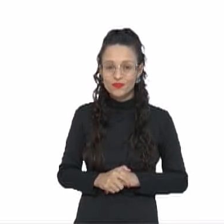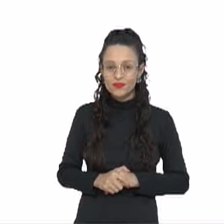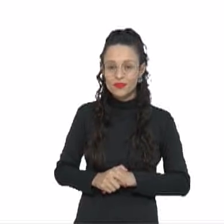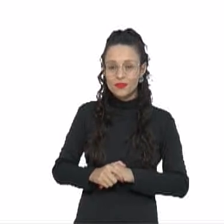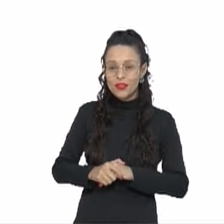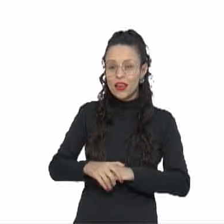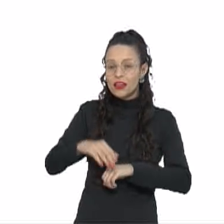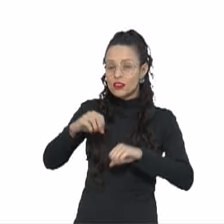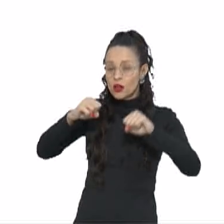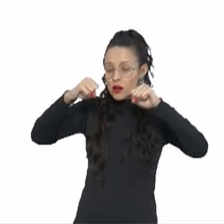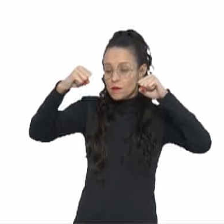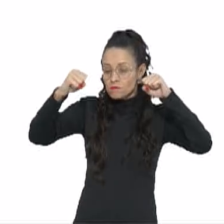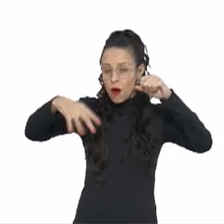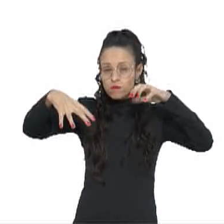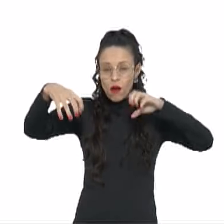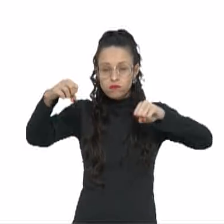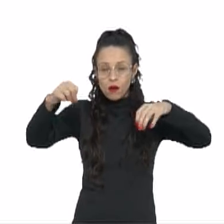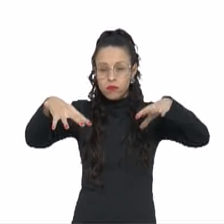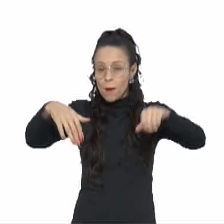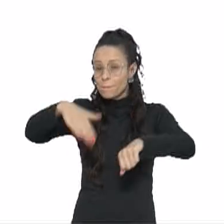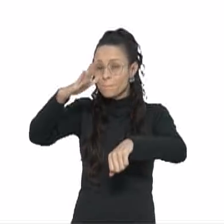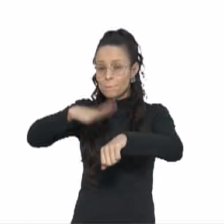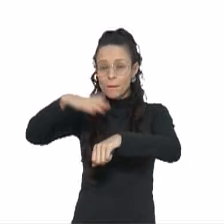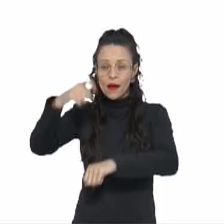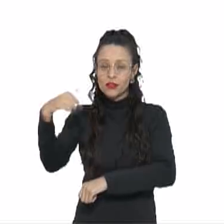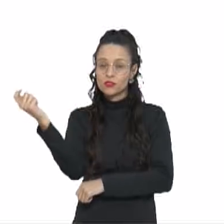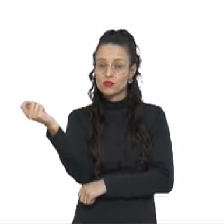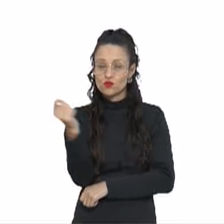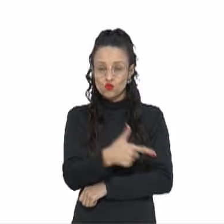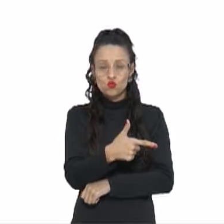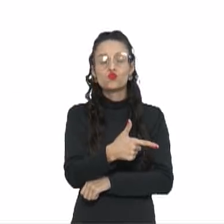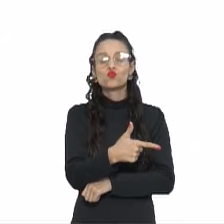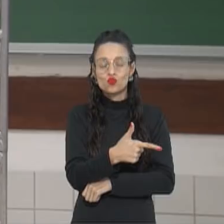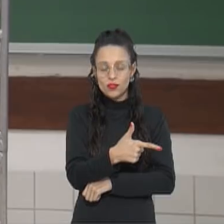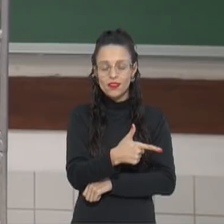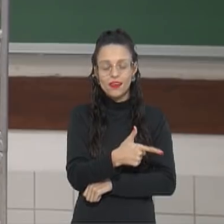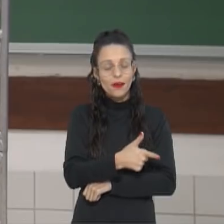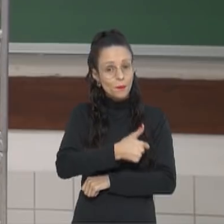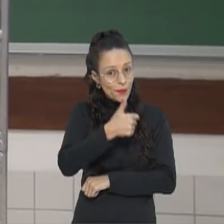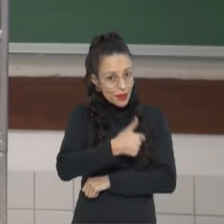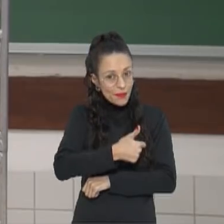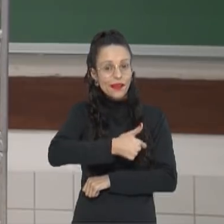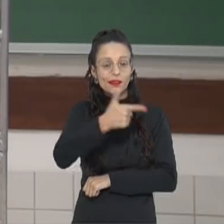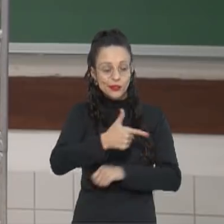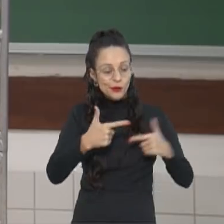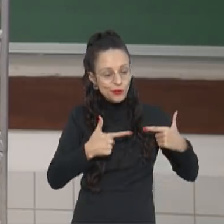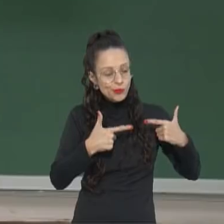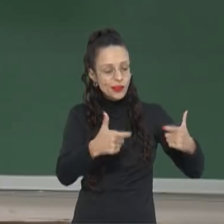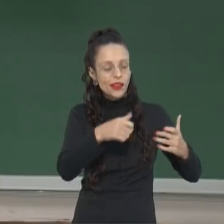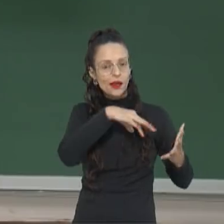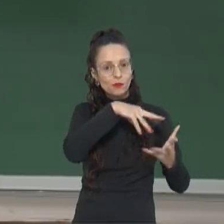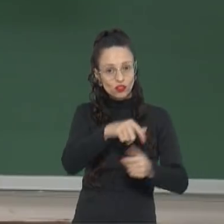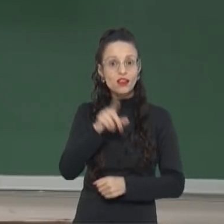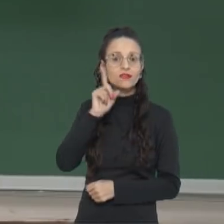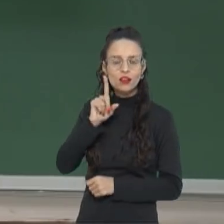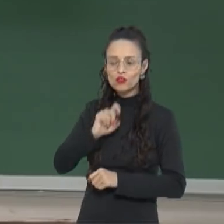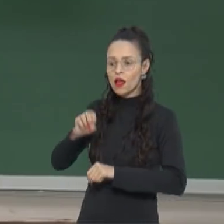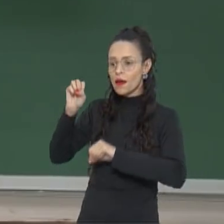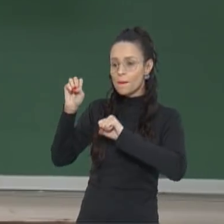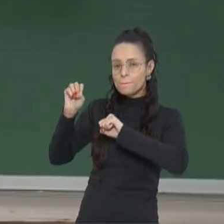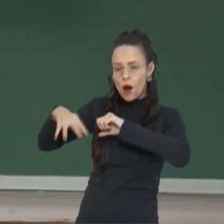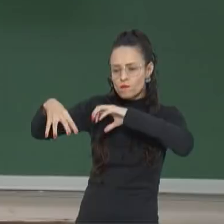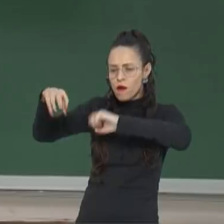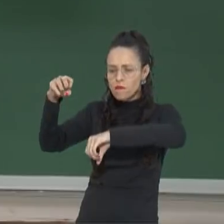do que nas duas guerras mundiais. Os Estados Unidos lançaram sobre o Vietnã mais bombas do que